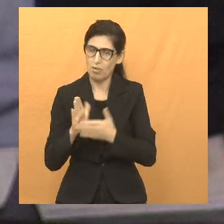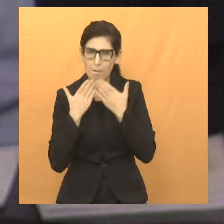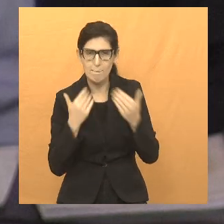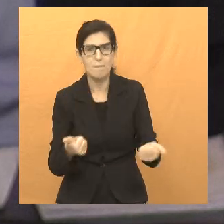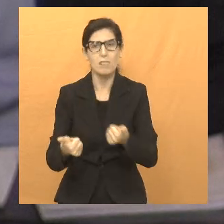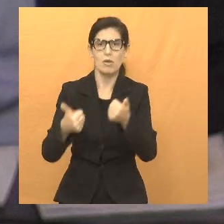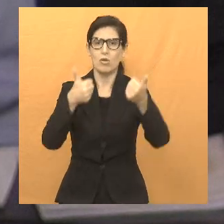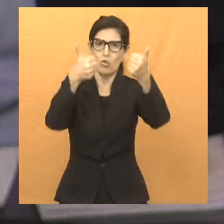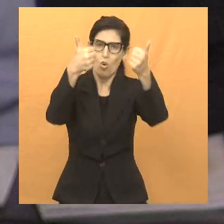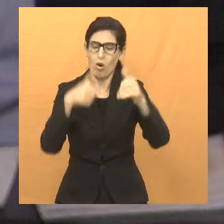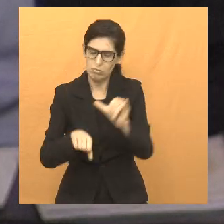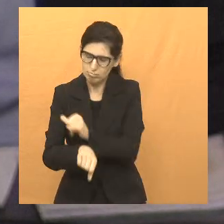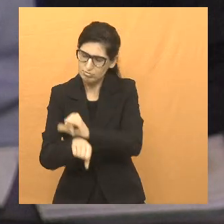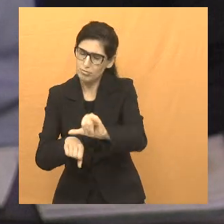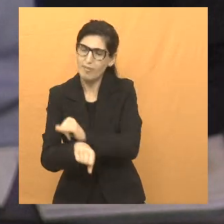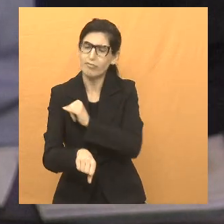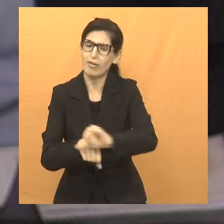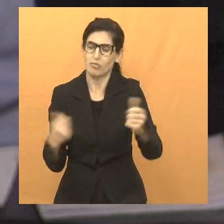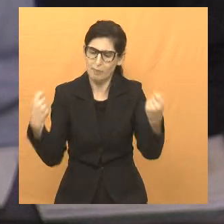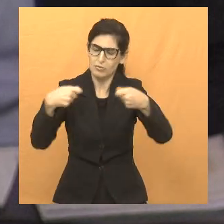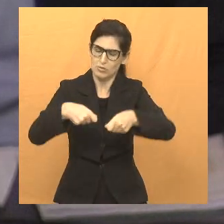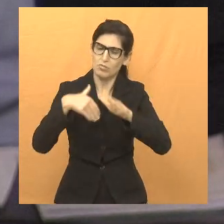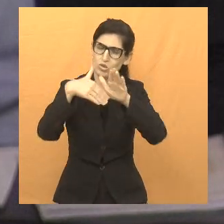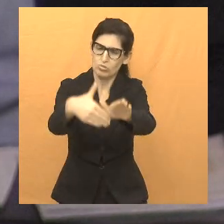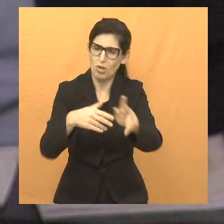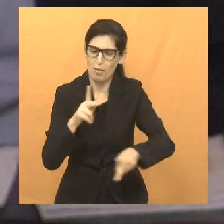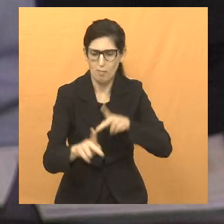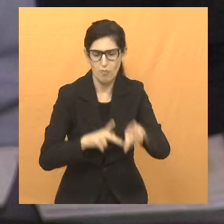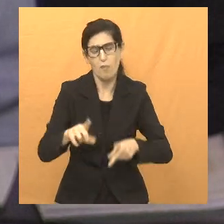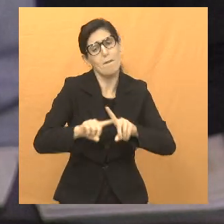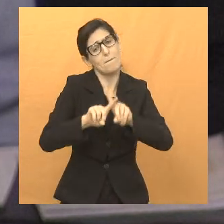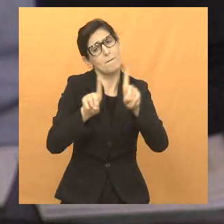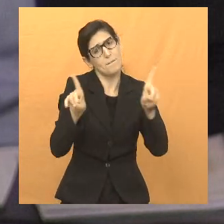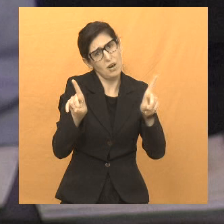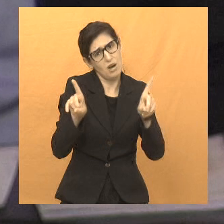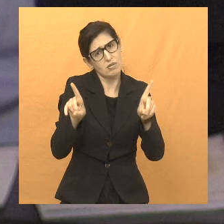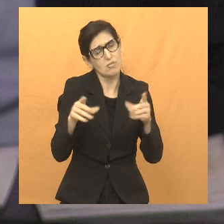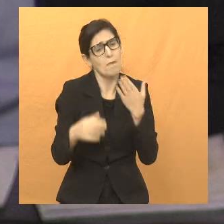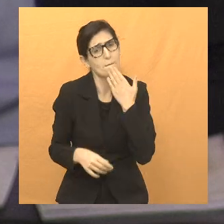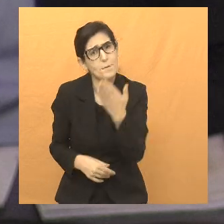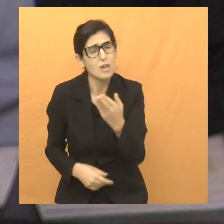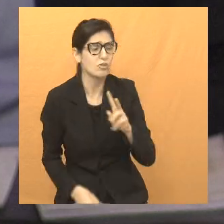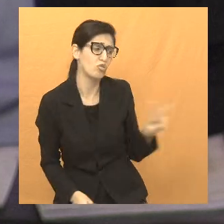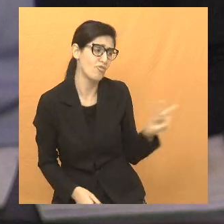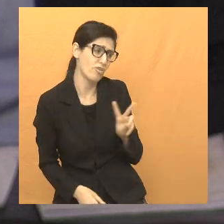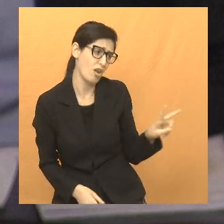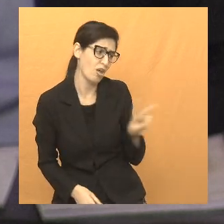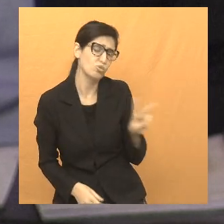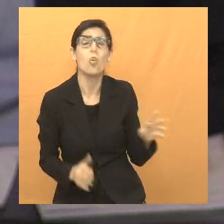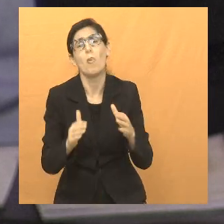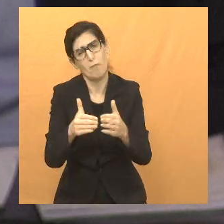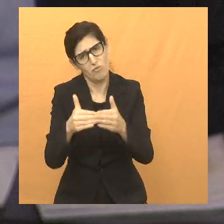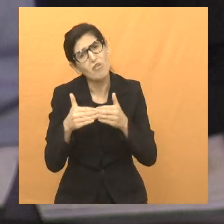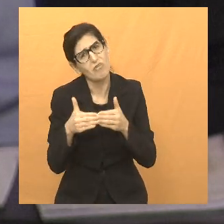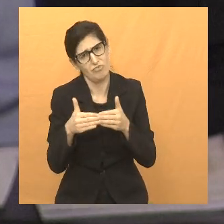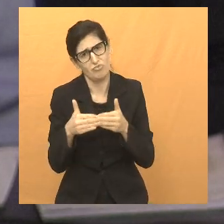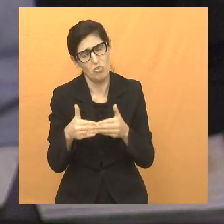tudo que a gente pode, né? Mas a gente pede encarecidamente aí que os vereadores se sensibilizem e